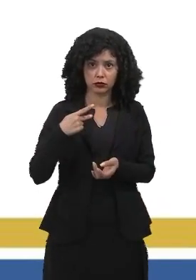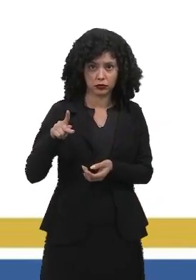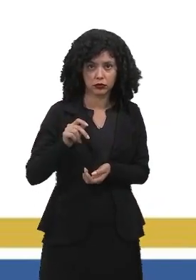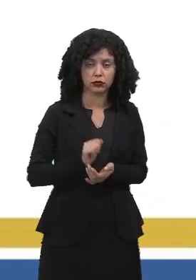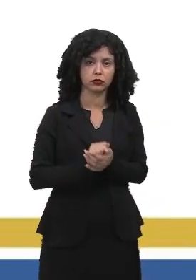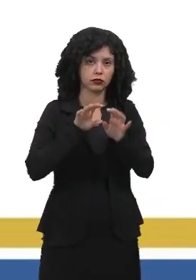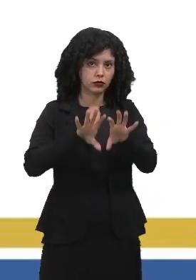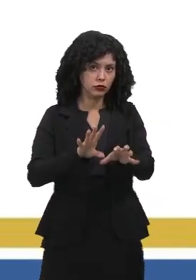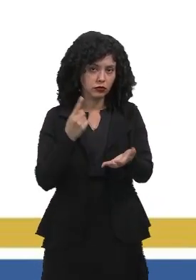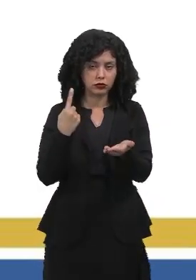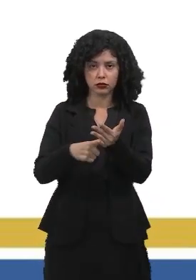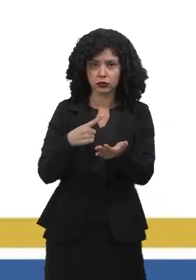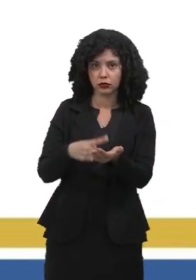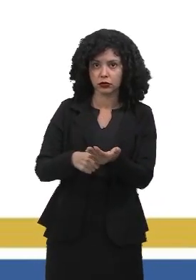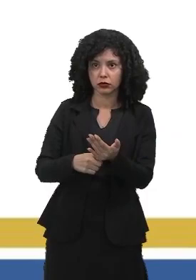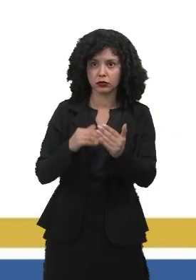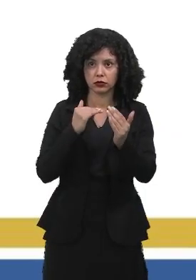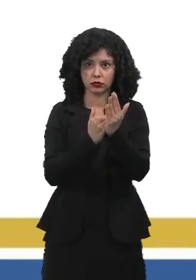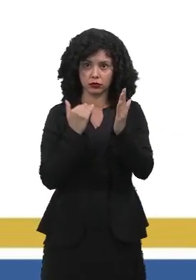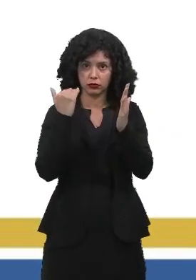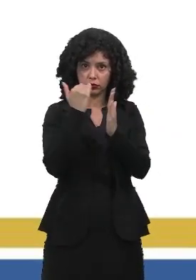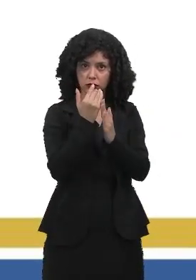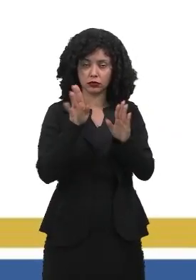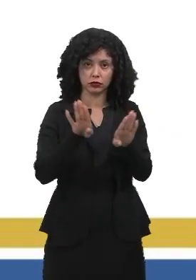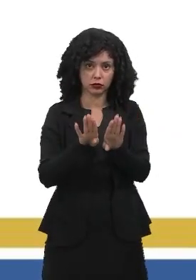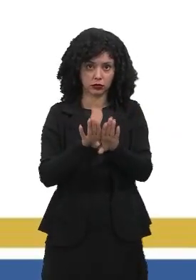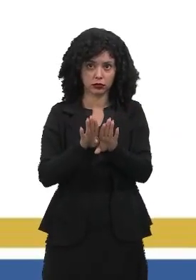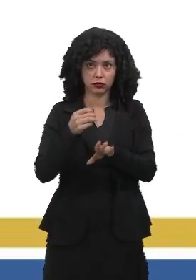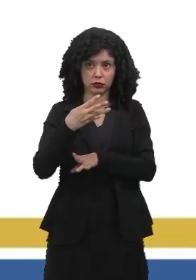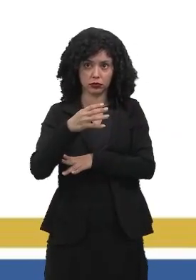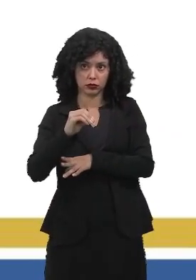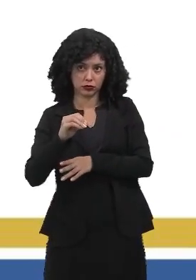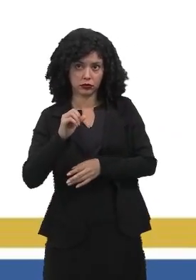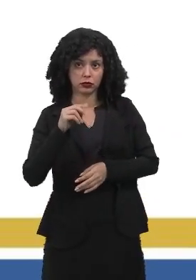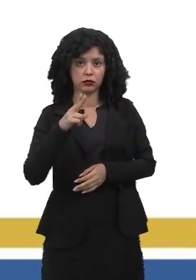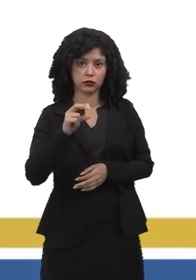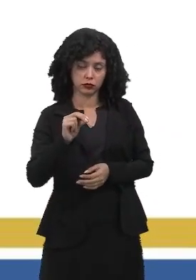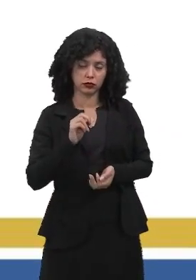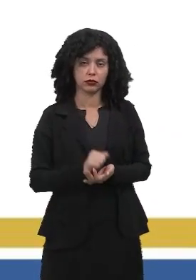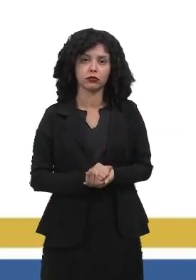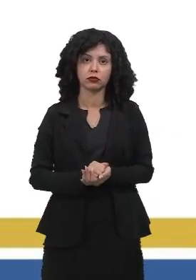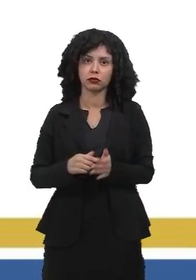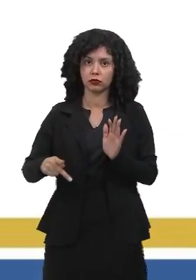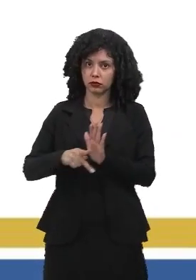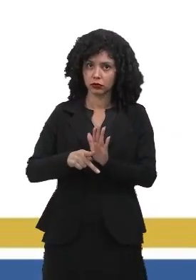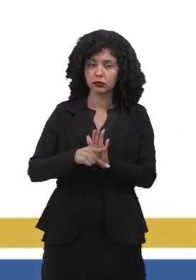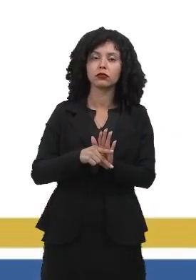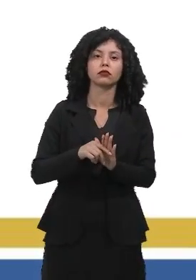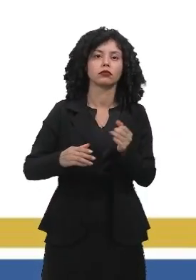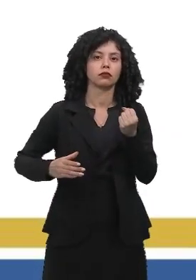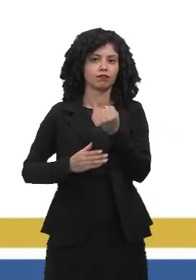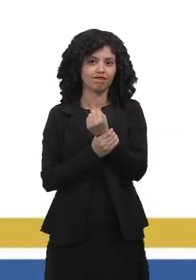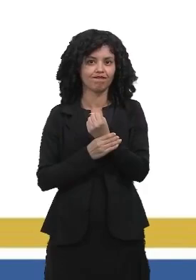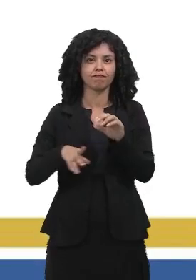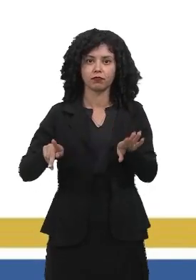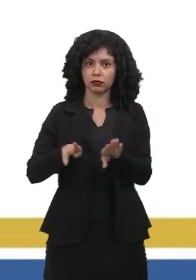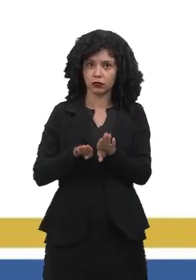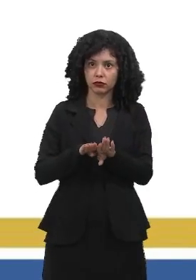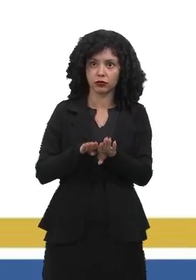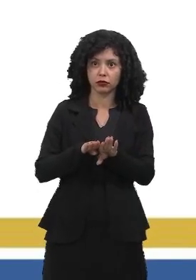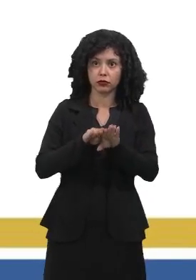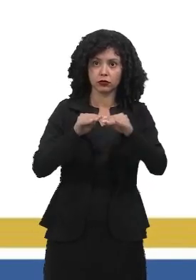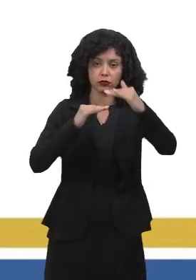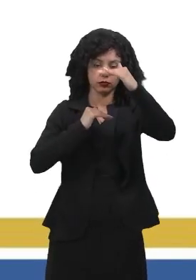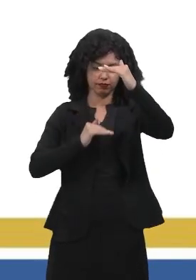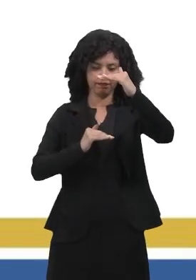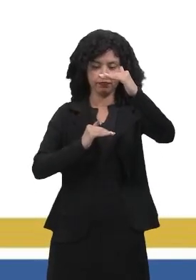forma, considere que uma camada de 450 metros de um líquido se encontra presa no subsolo entre duas camadas